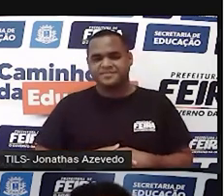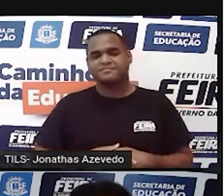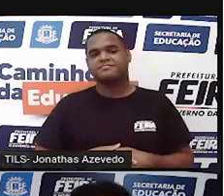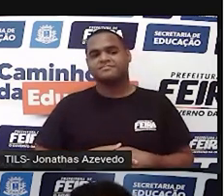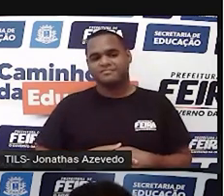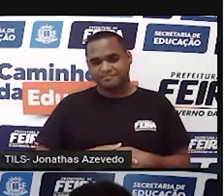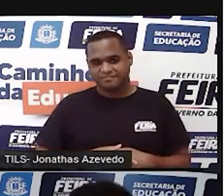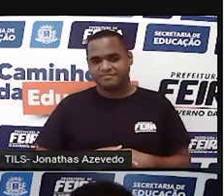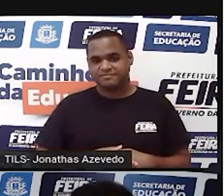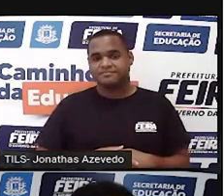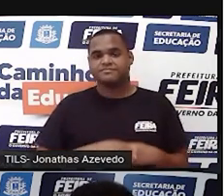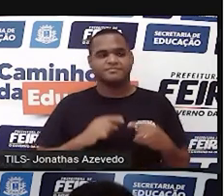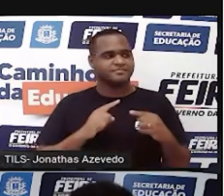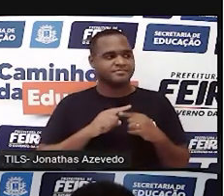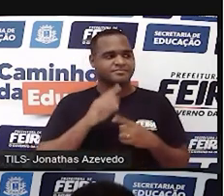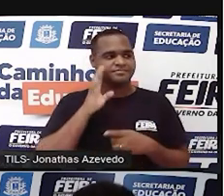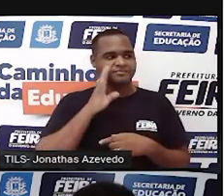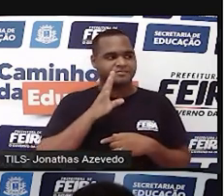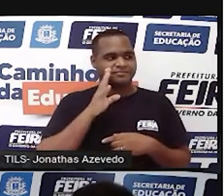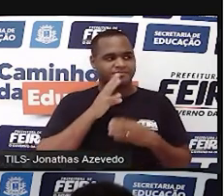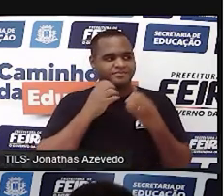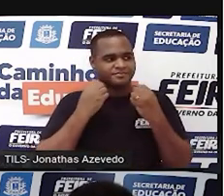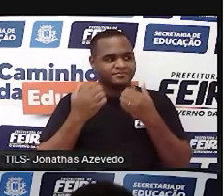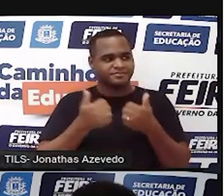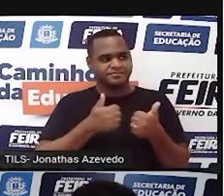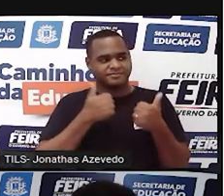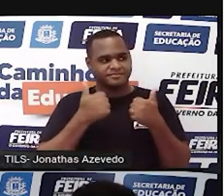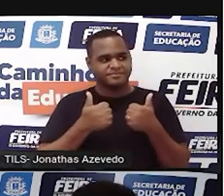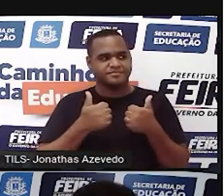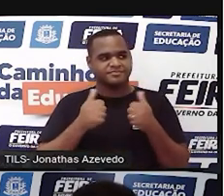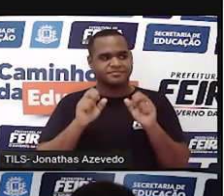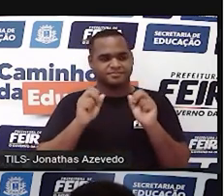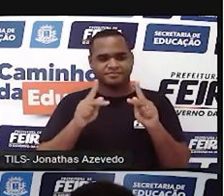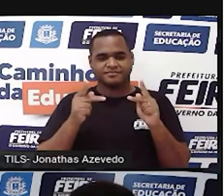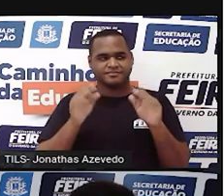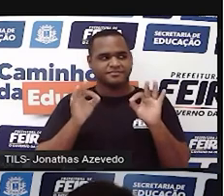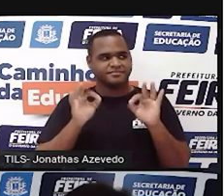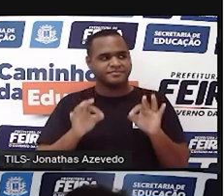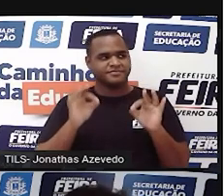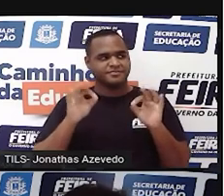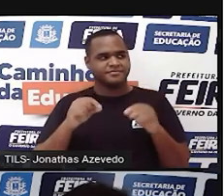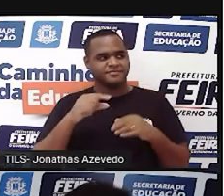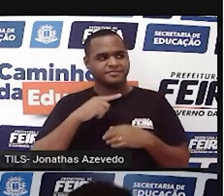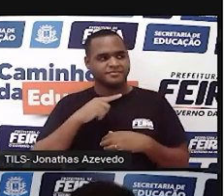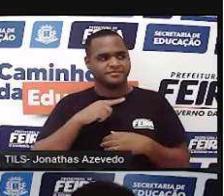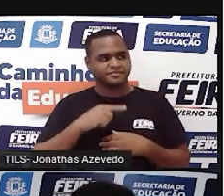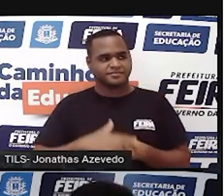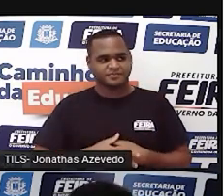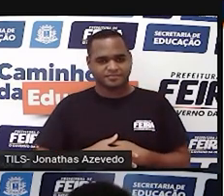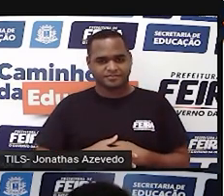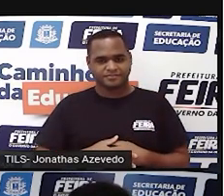Então, que bacana, que massa, que beleza. Tá bom? E aí,